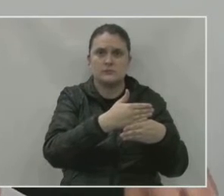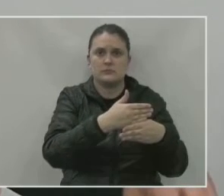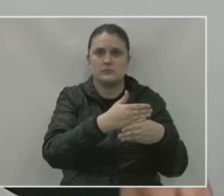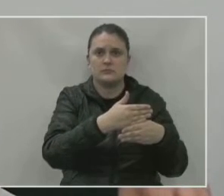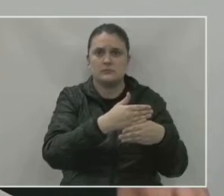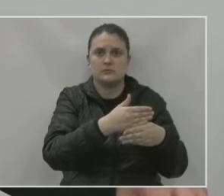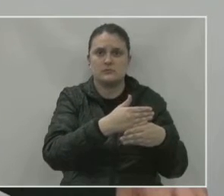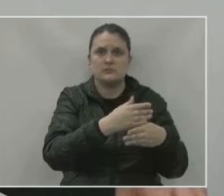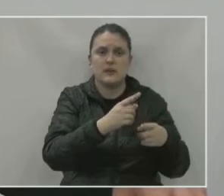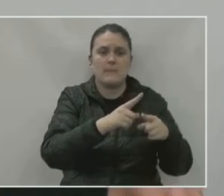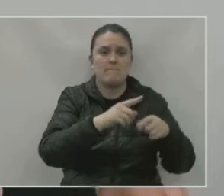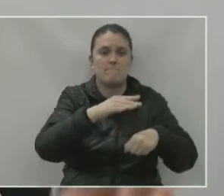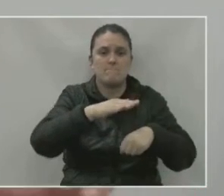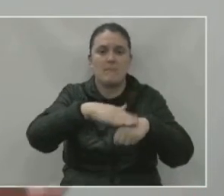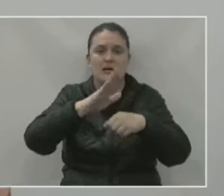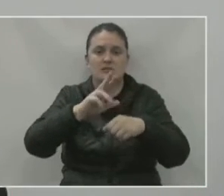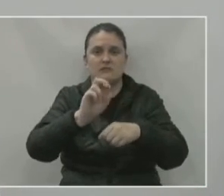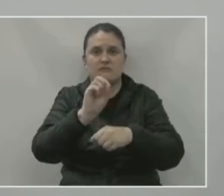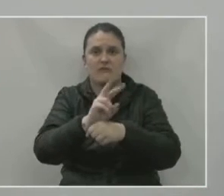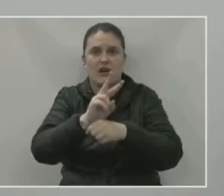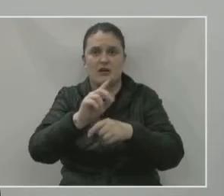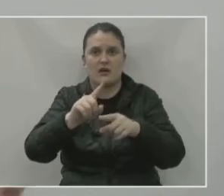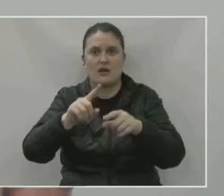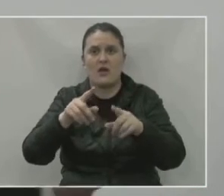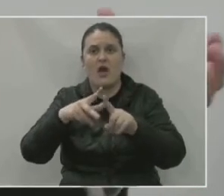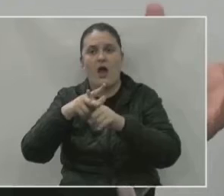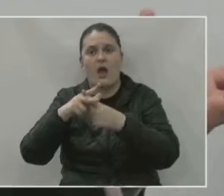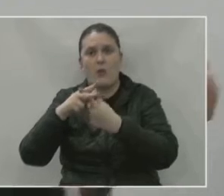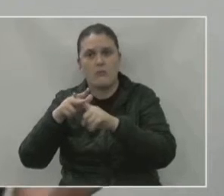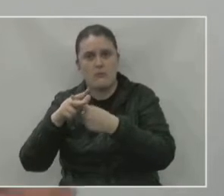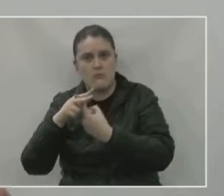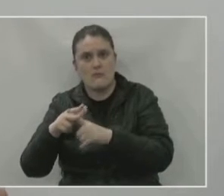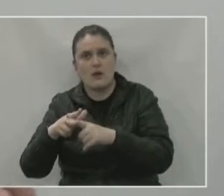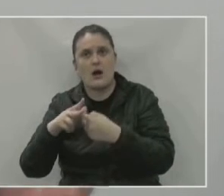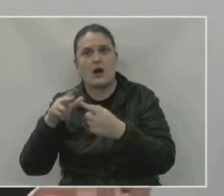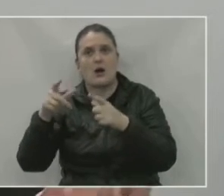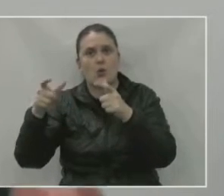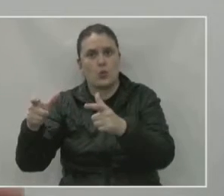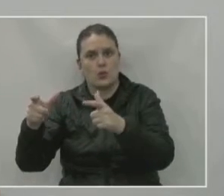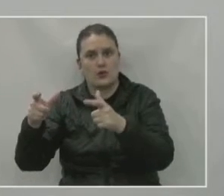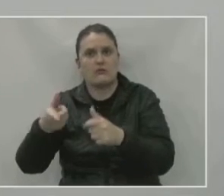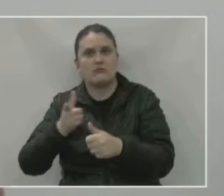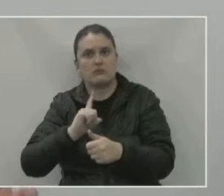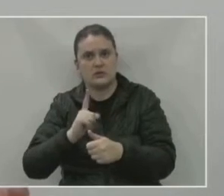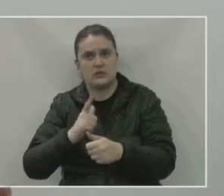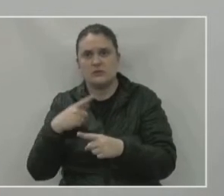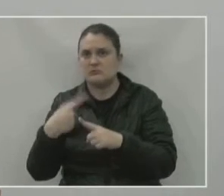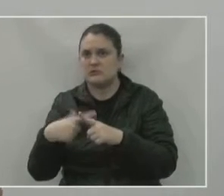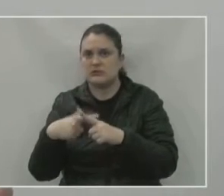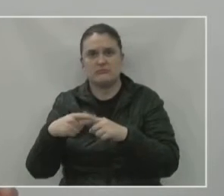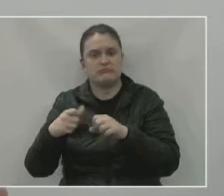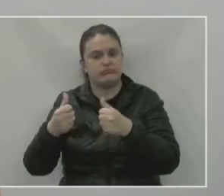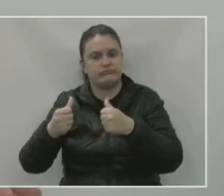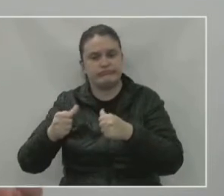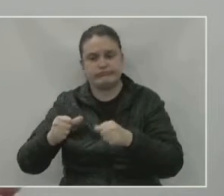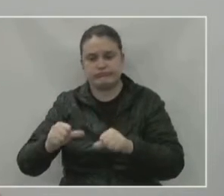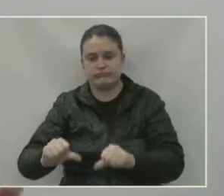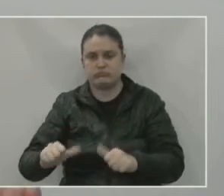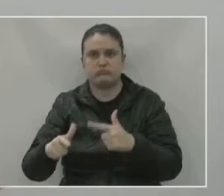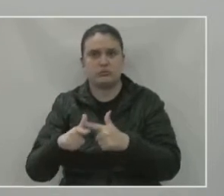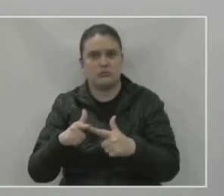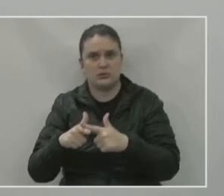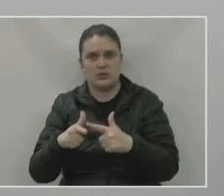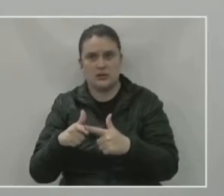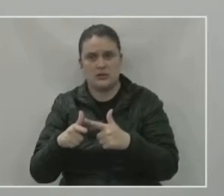mais algumas celas, para que reforme-se, inclusive, esses espaços que estão lá em condições deploráveis, né, para dar